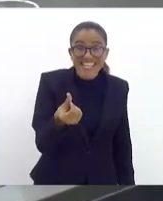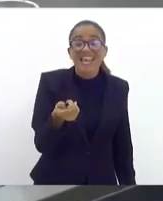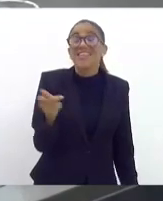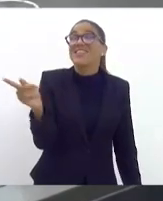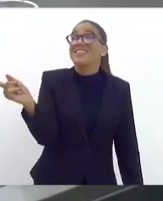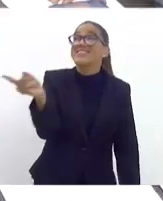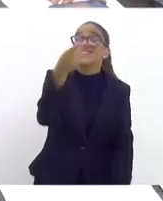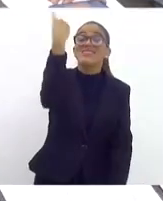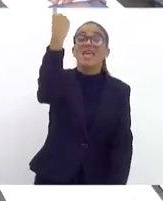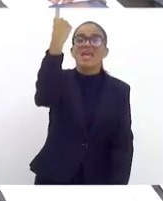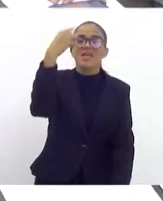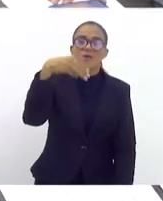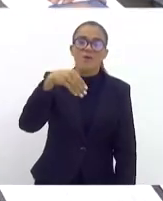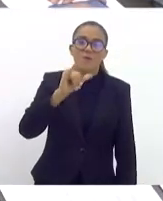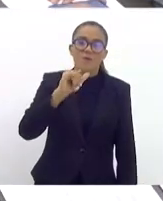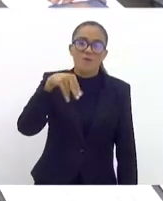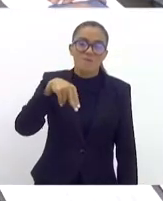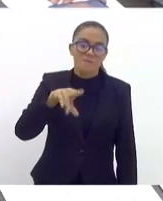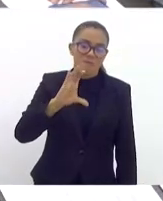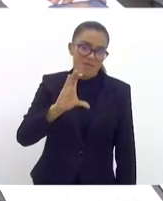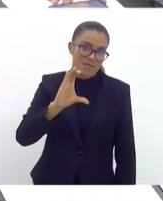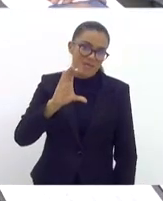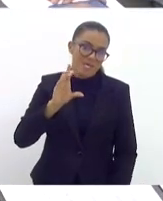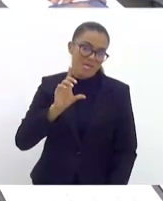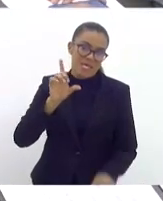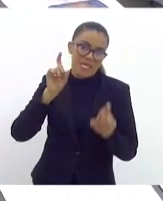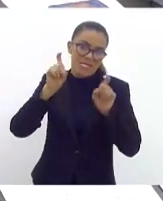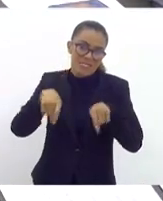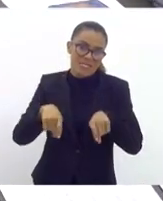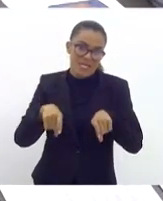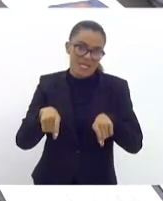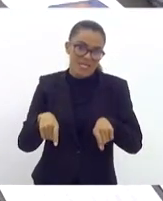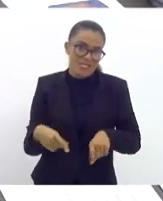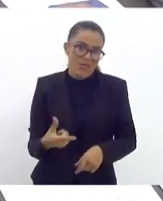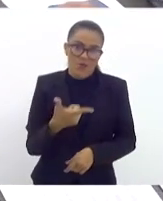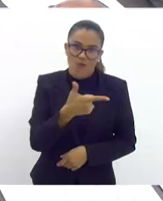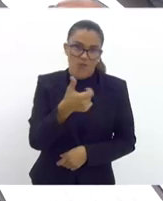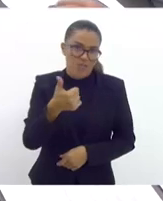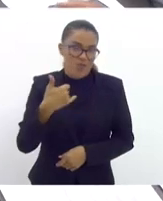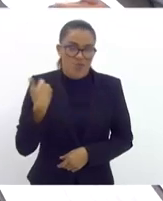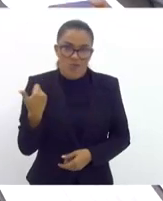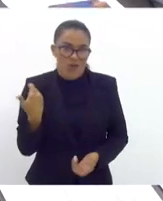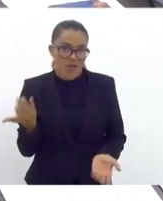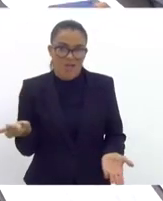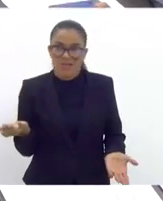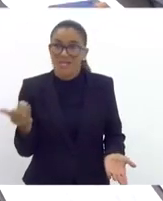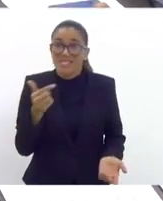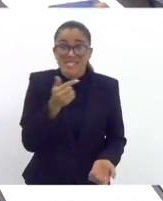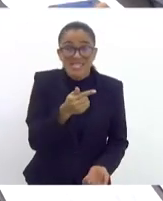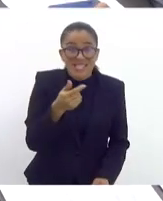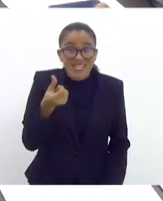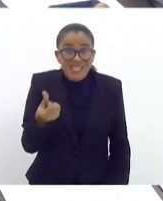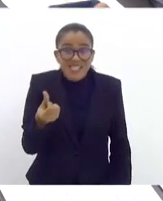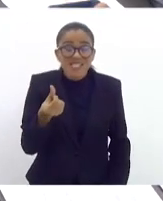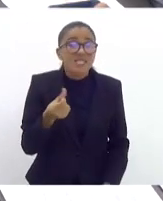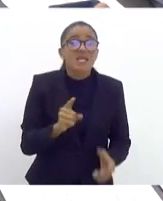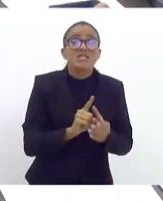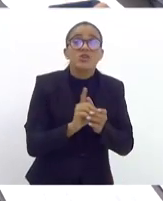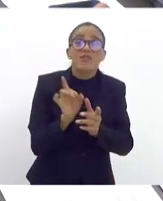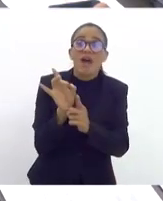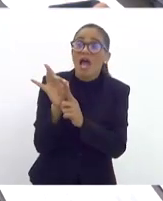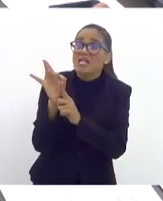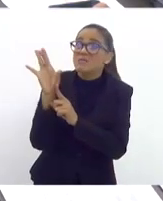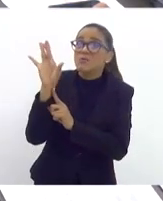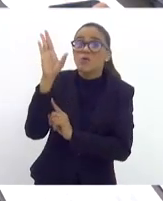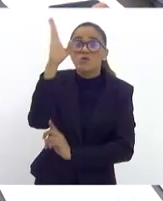o Carlos nem que se elegeu a primeira vez com 21 anos é isso Não Mas é eu tava exilado em Lisboa